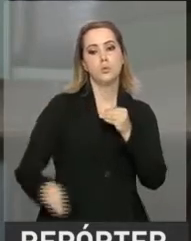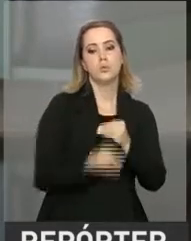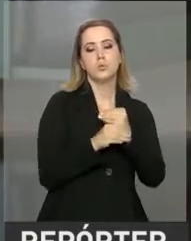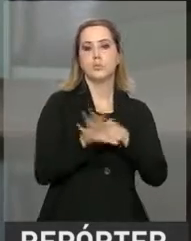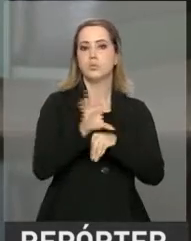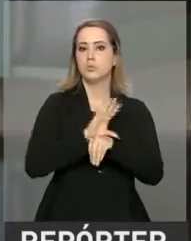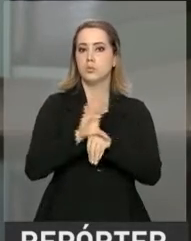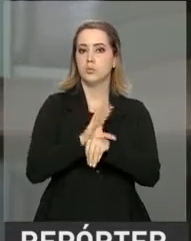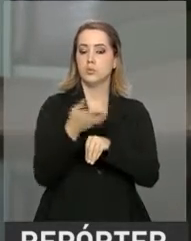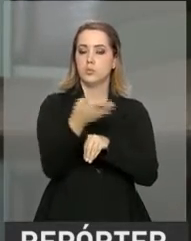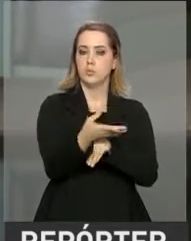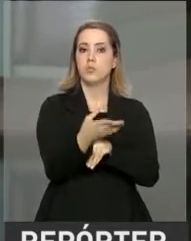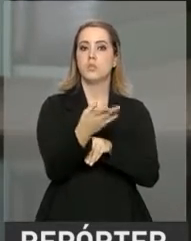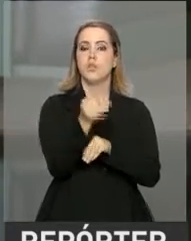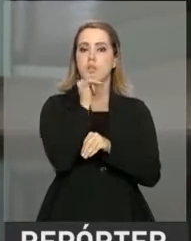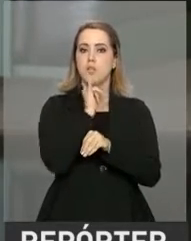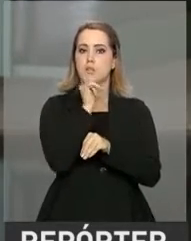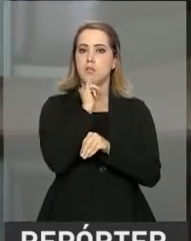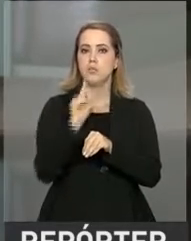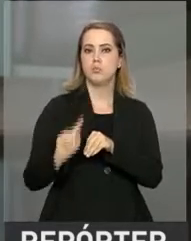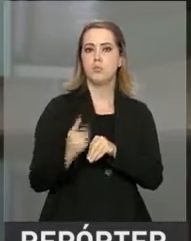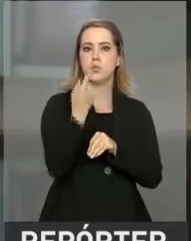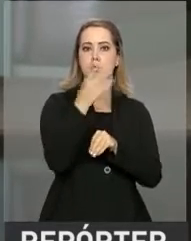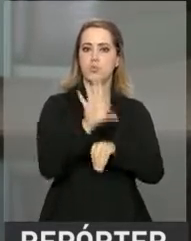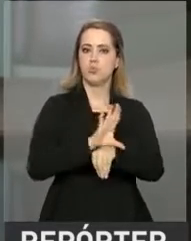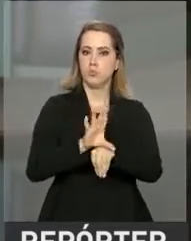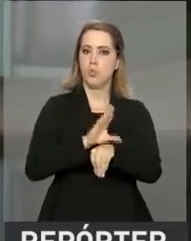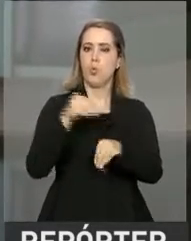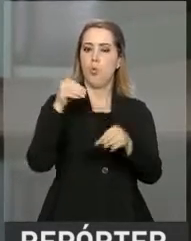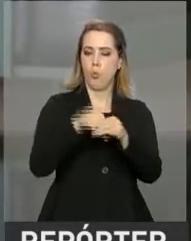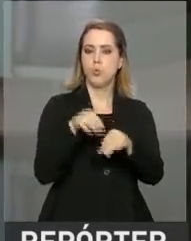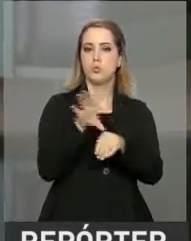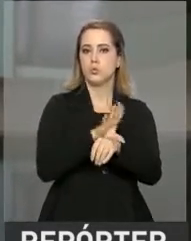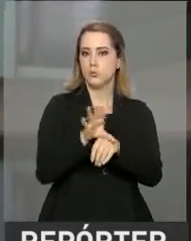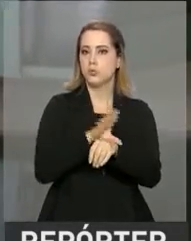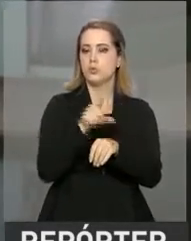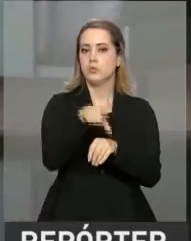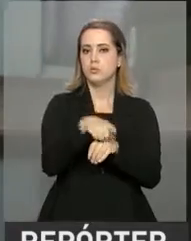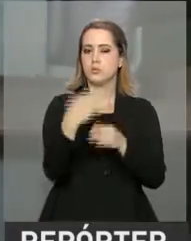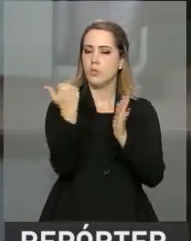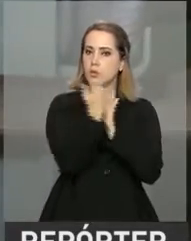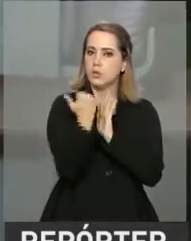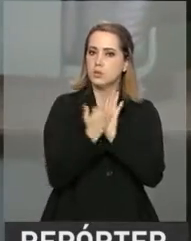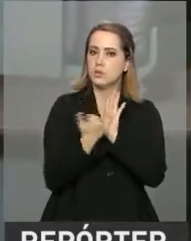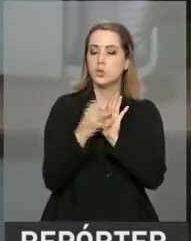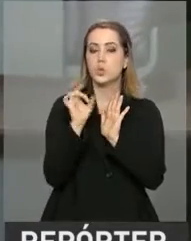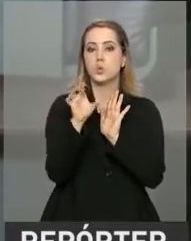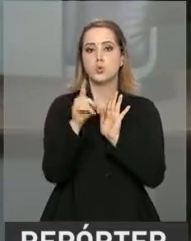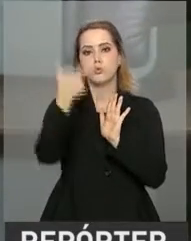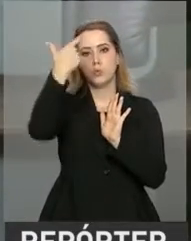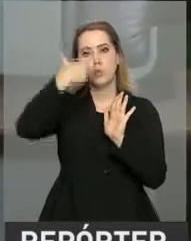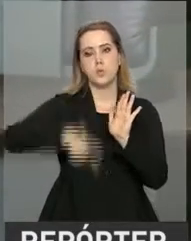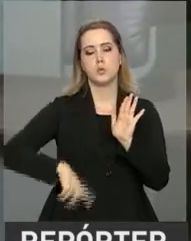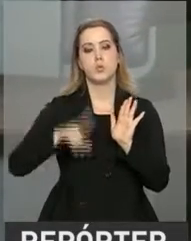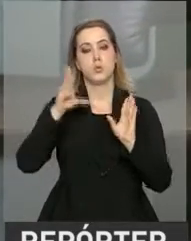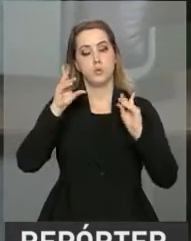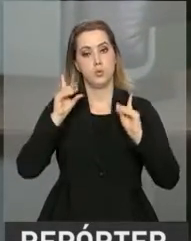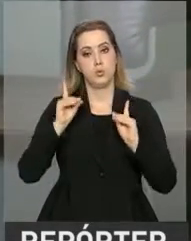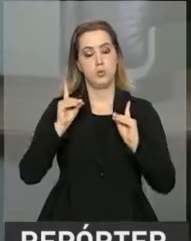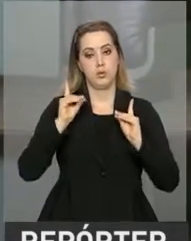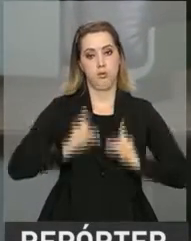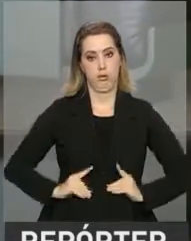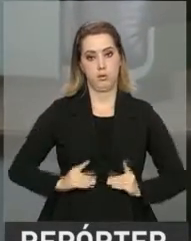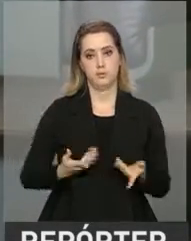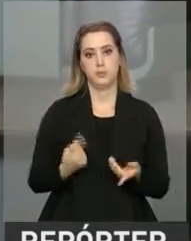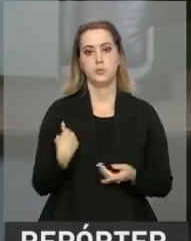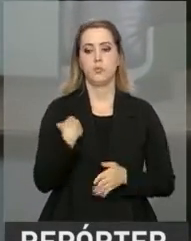constitucional. Então é como se fosse mais um capítulo da Constituição que trata só sobre a pessoa com deficiência. Então isso